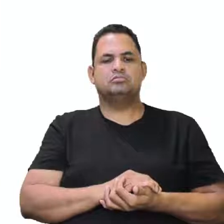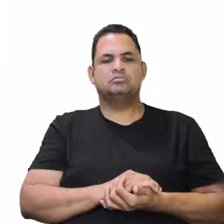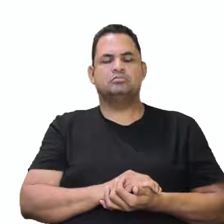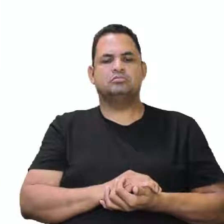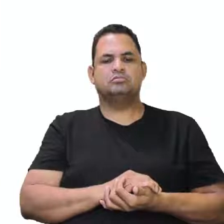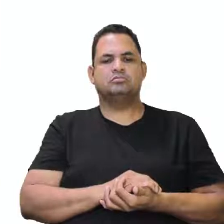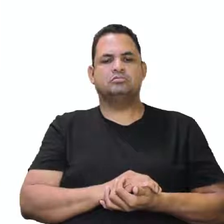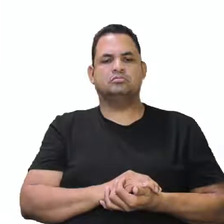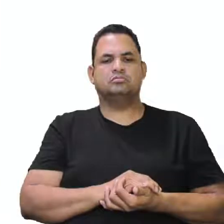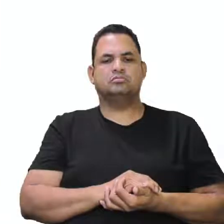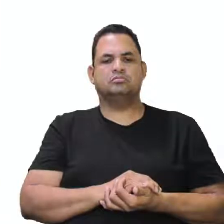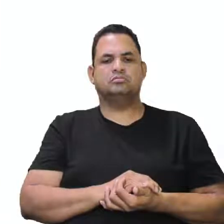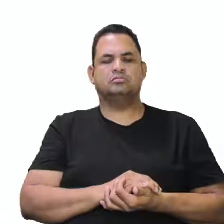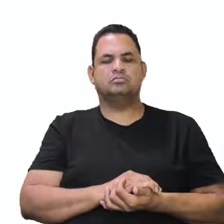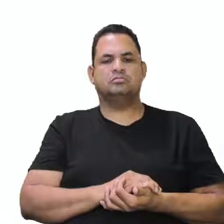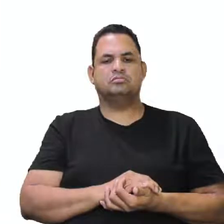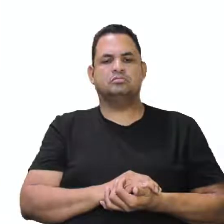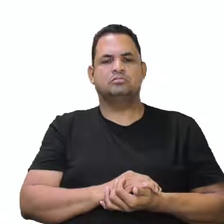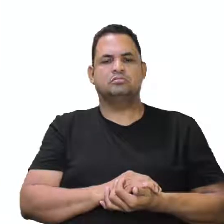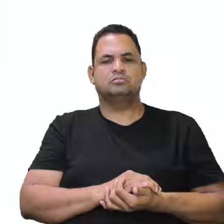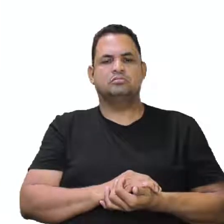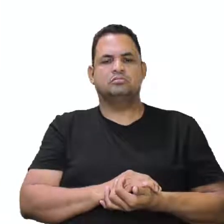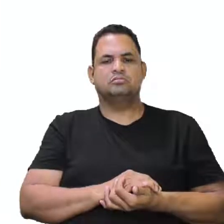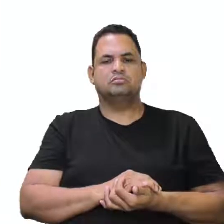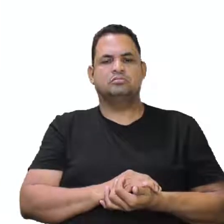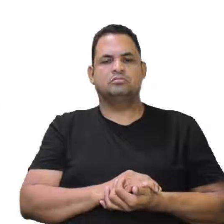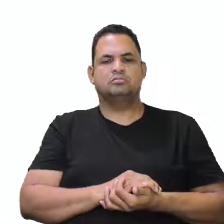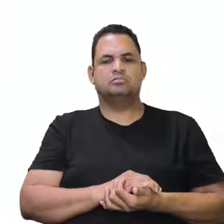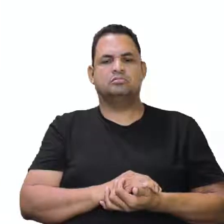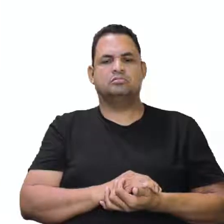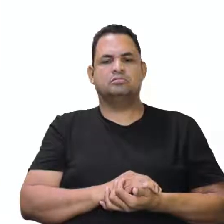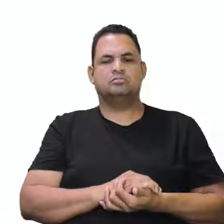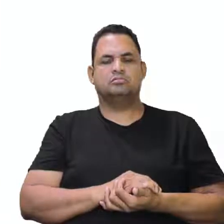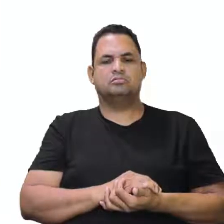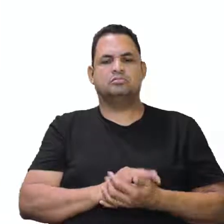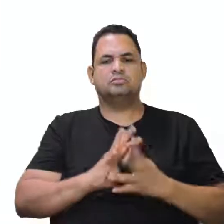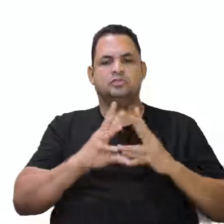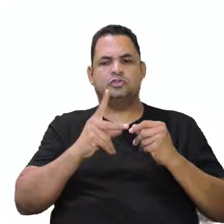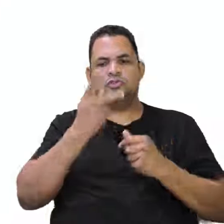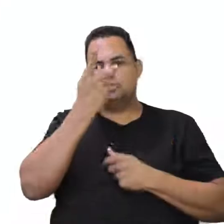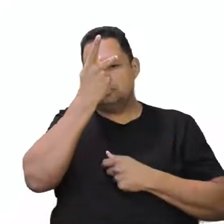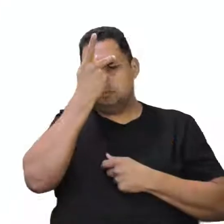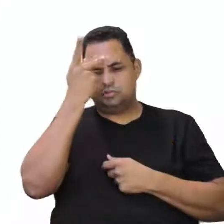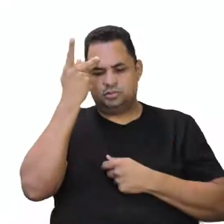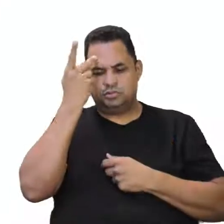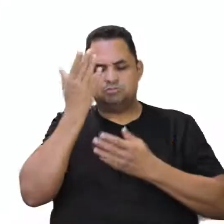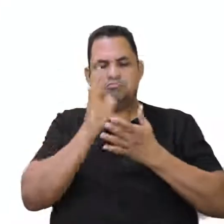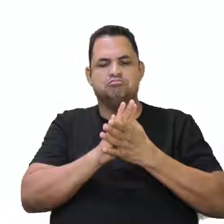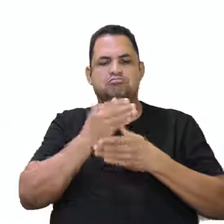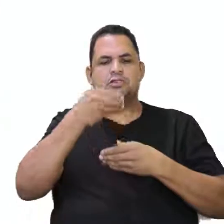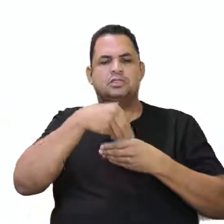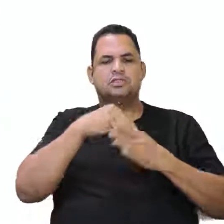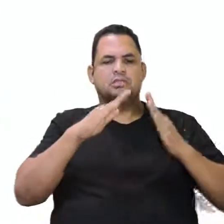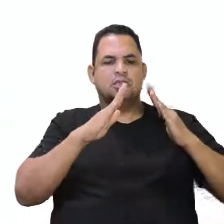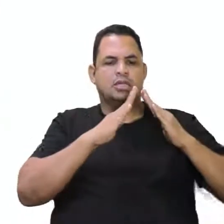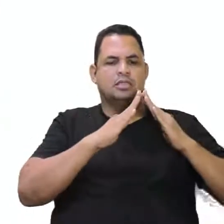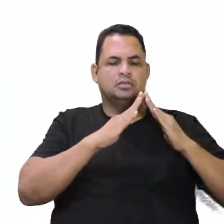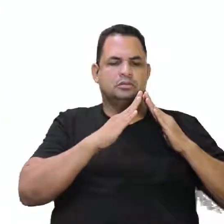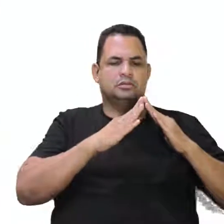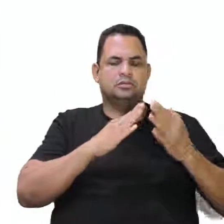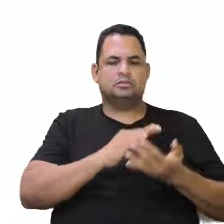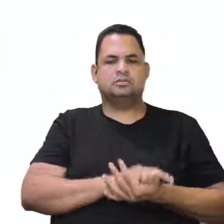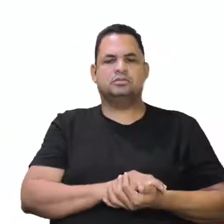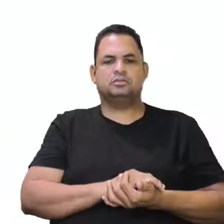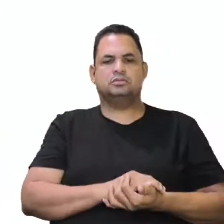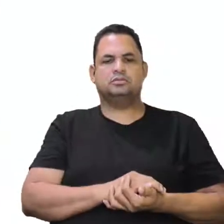home. Everybody is home. Every. Todo mundo está em casa.